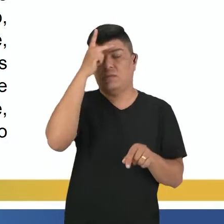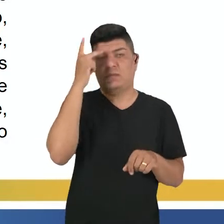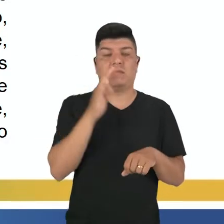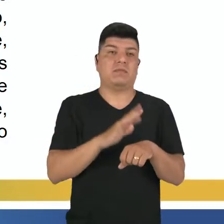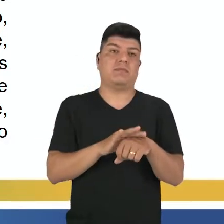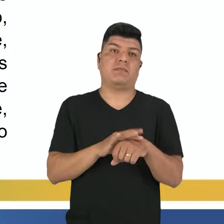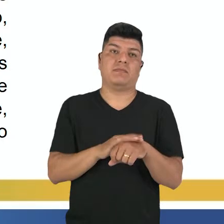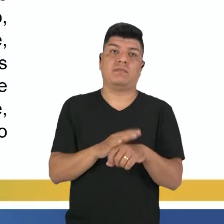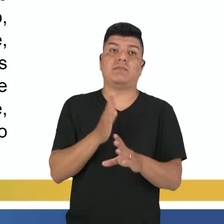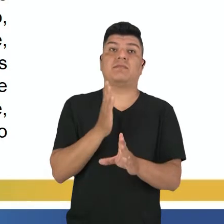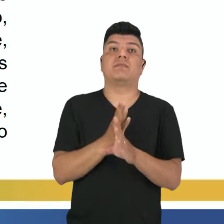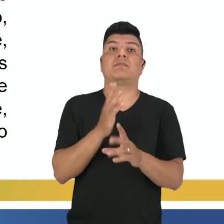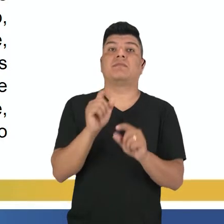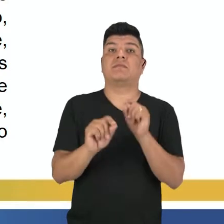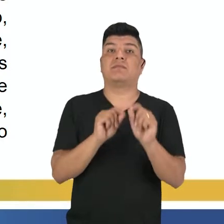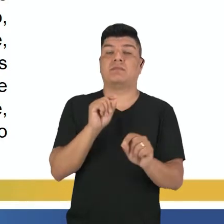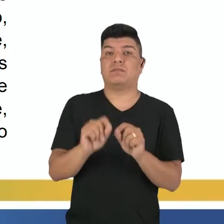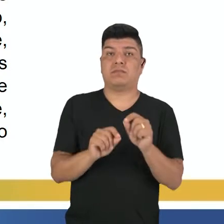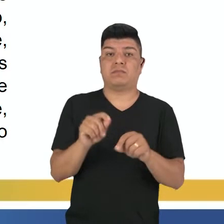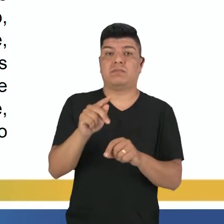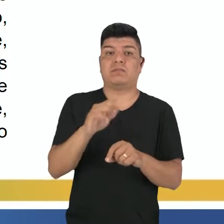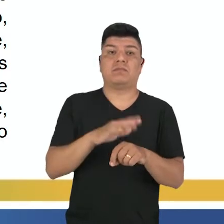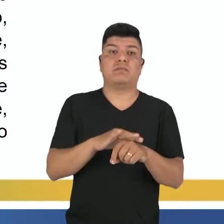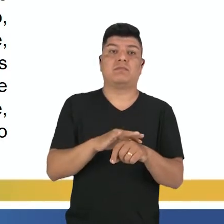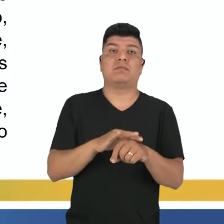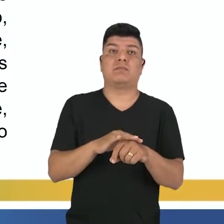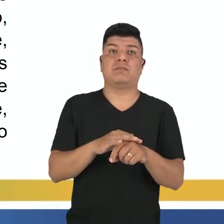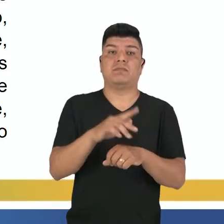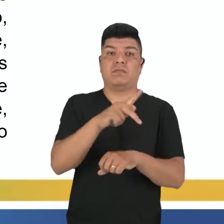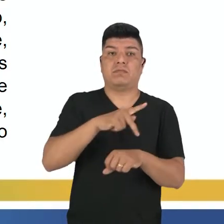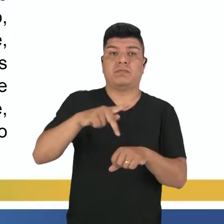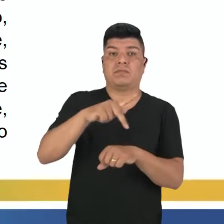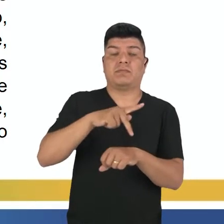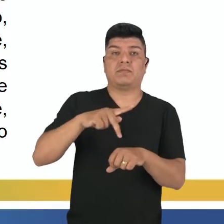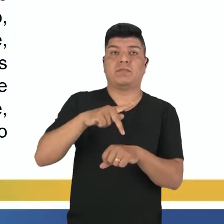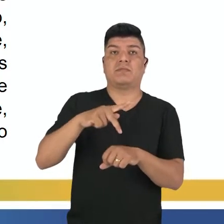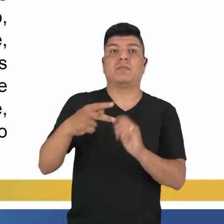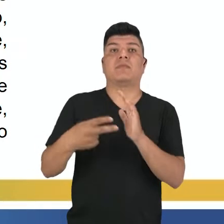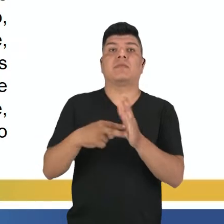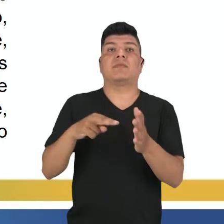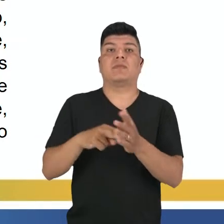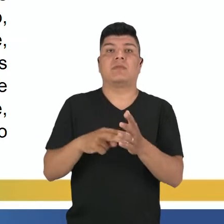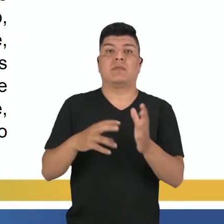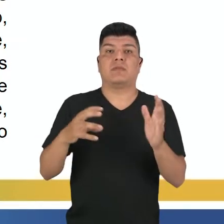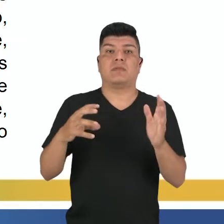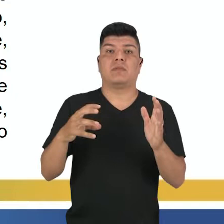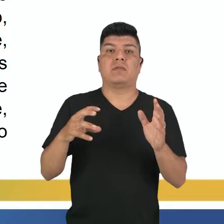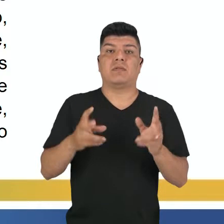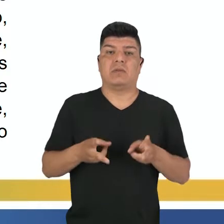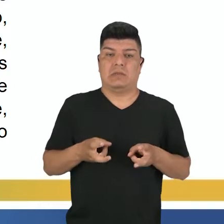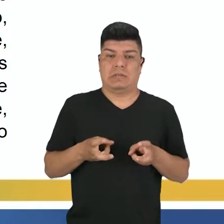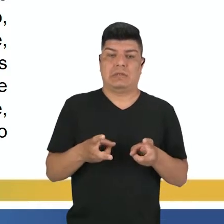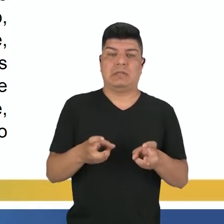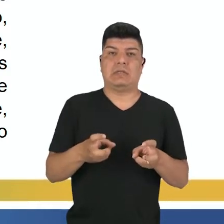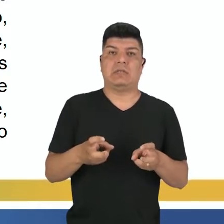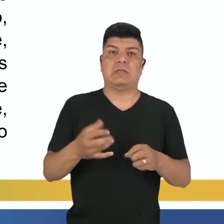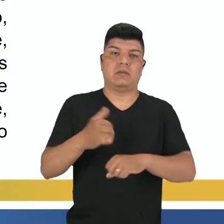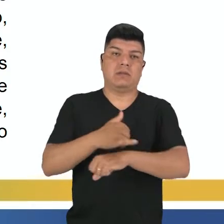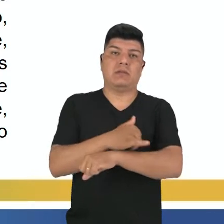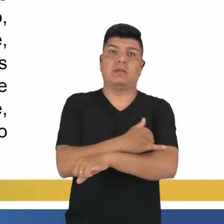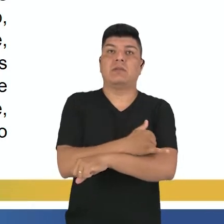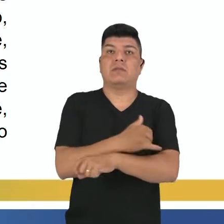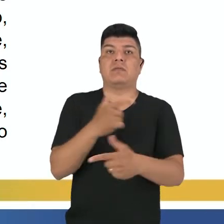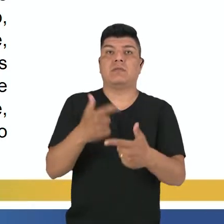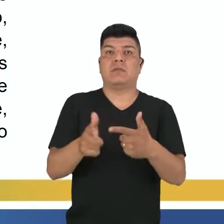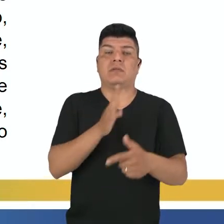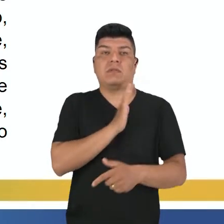adoecem. Então, o maior índice de doenças nesse país é o que? É o câncer, a obesidade, problemas